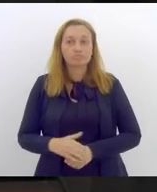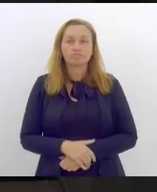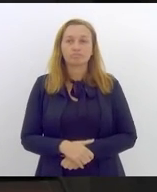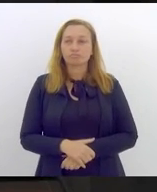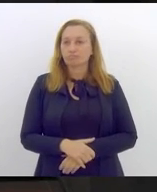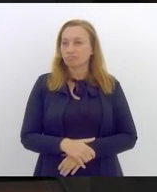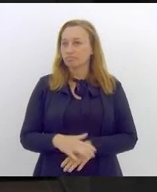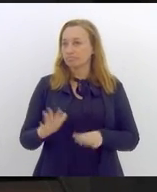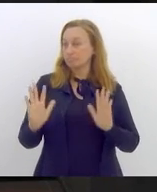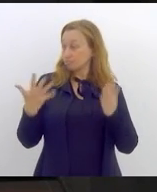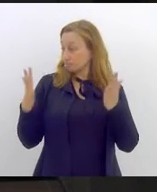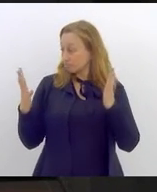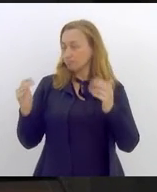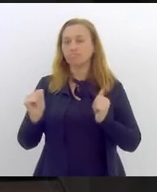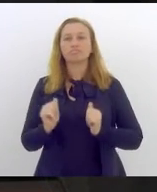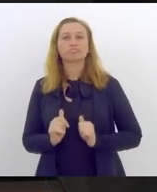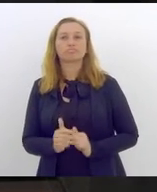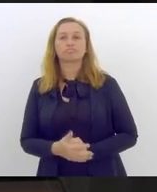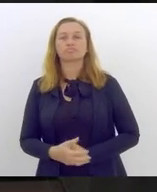vangloria